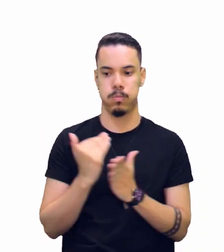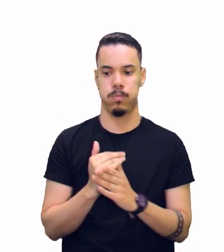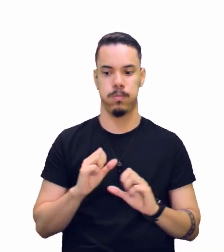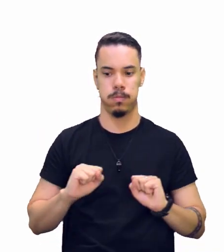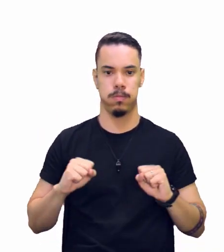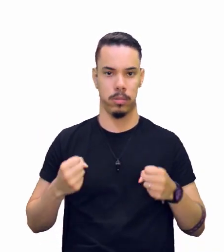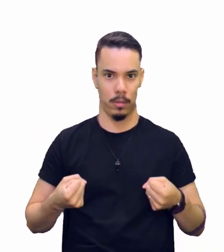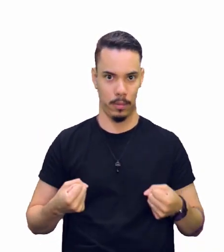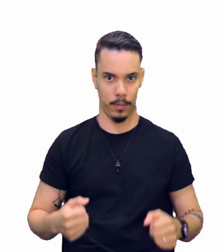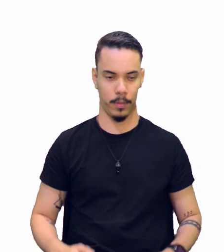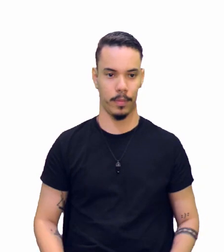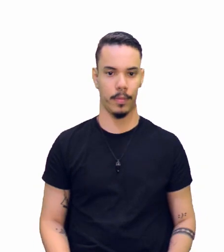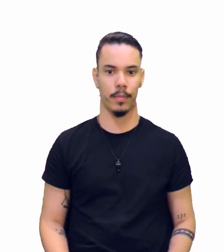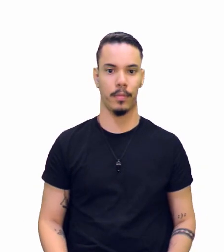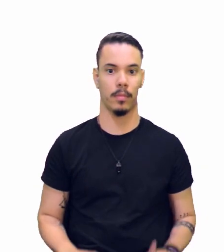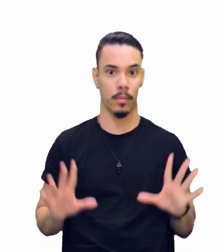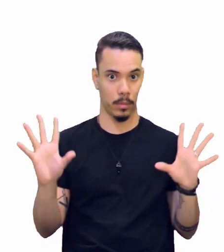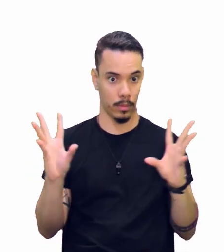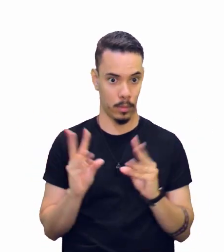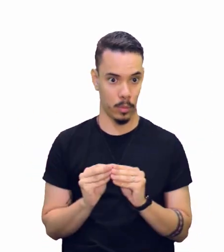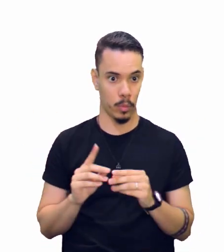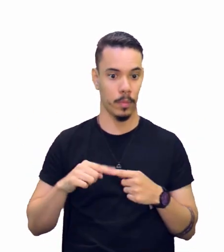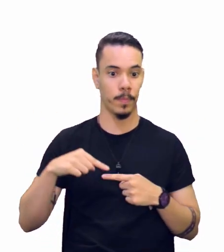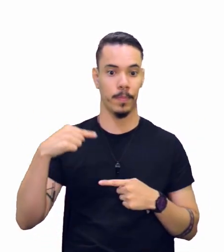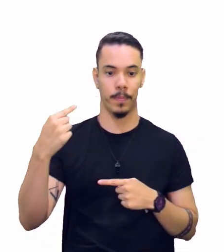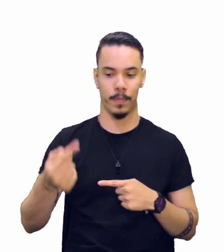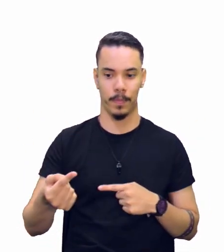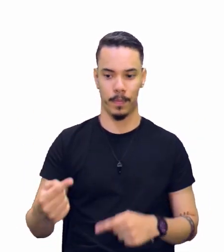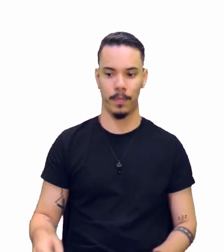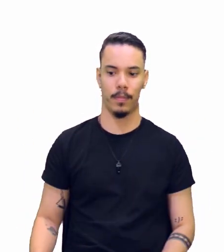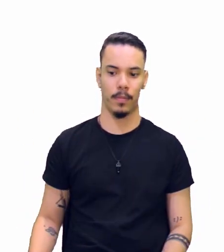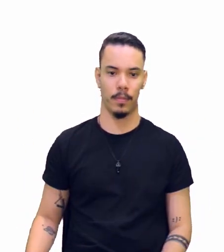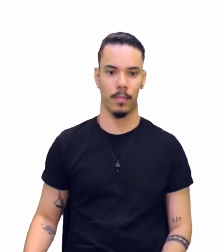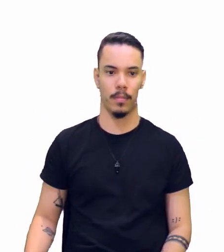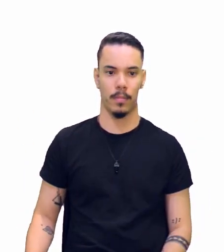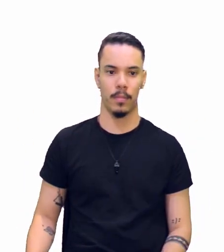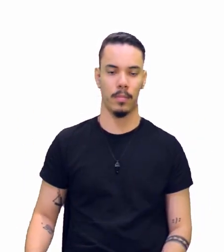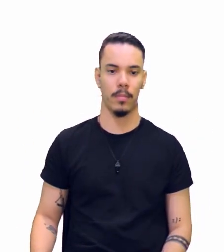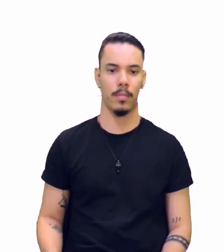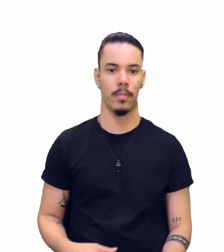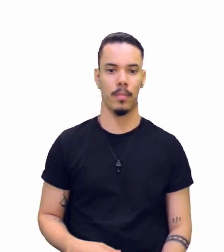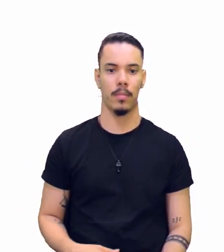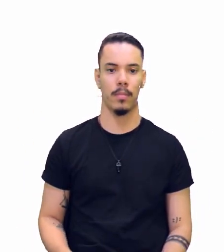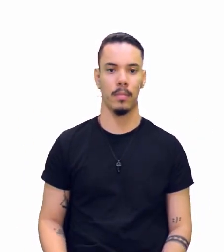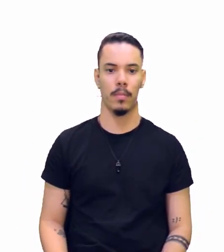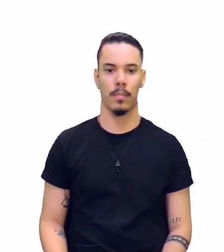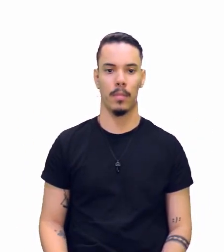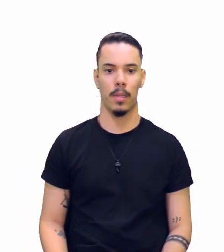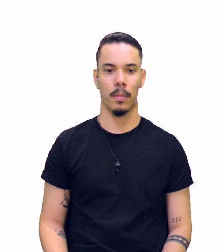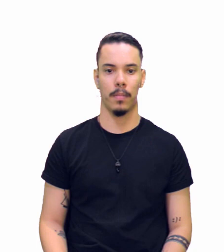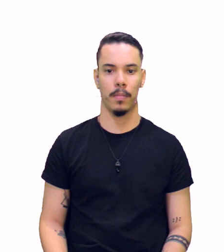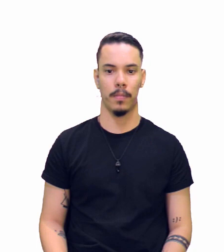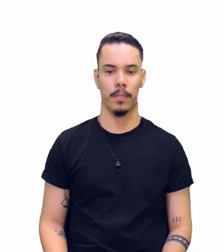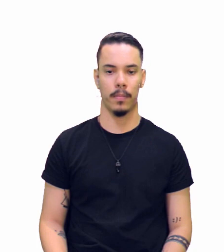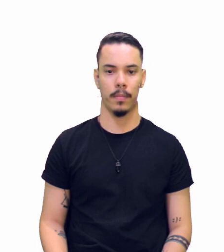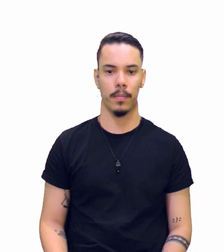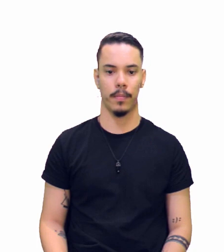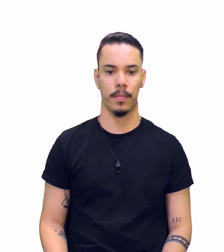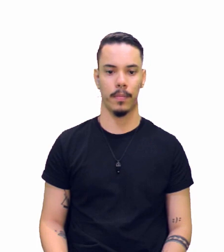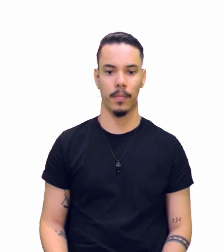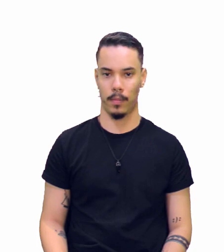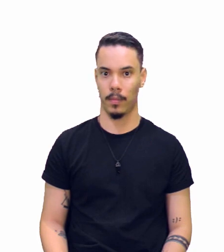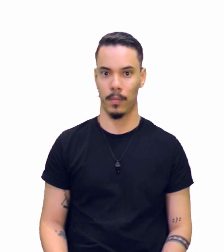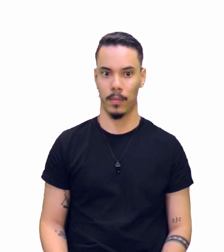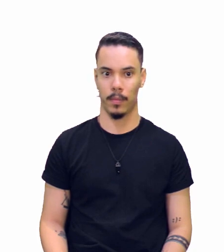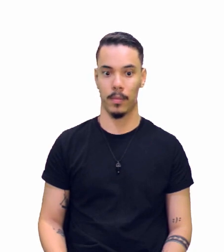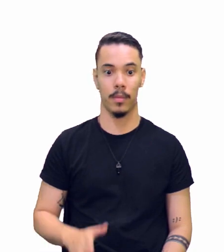por diante. É isso, vamos para a próxima. People die if they don't eat. Aí a gente já